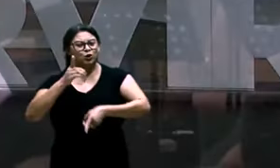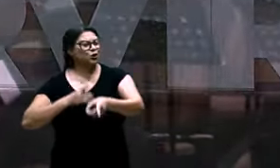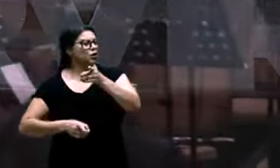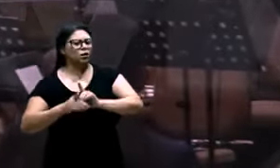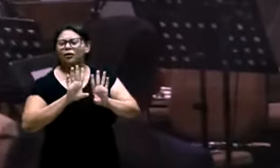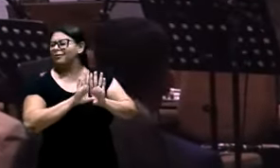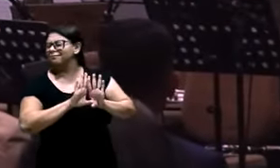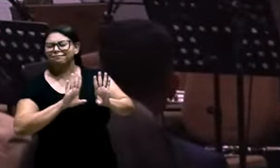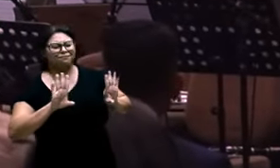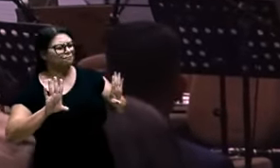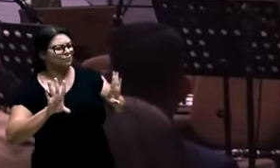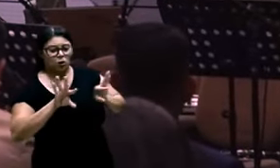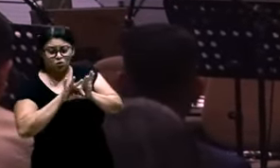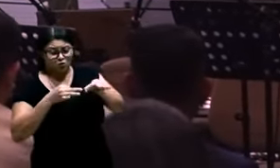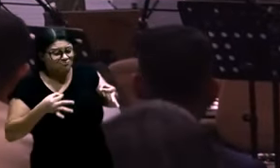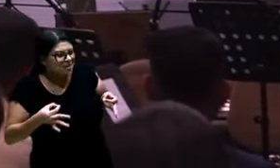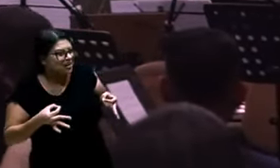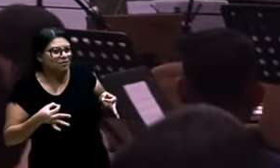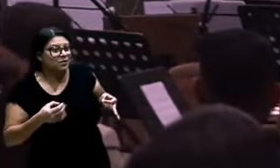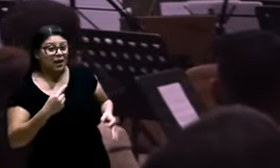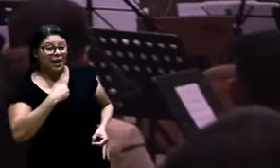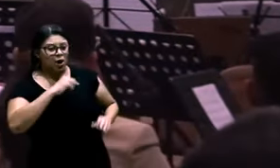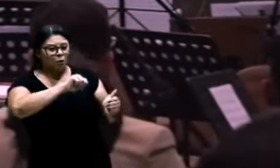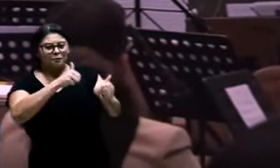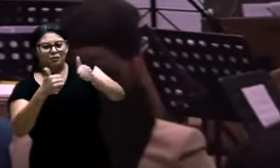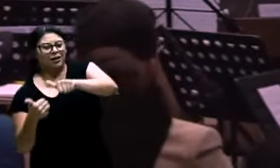dele. Eu só batizo com água.